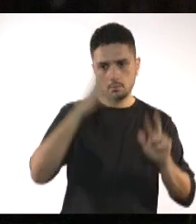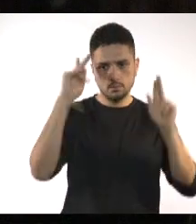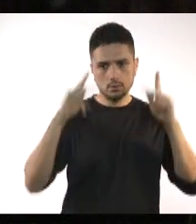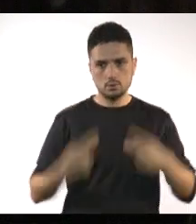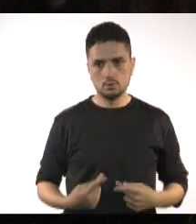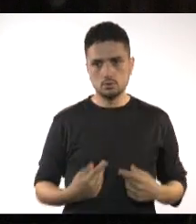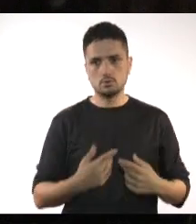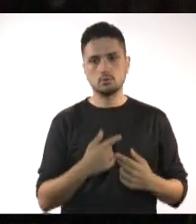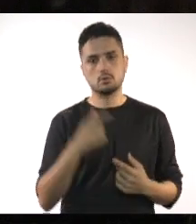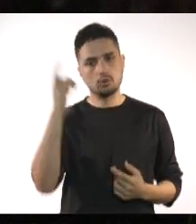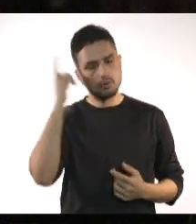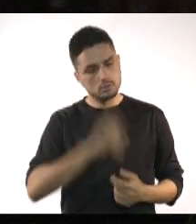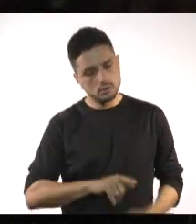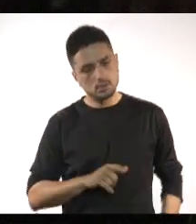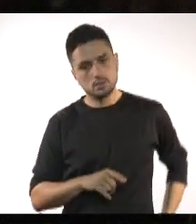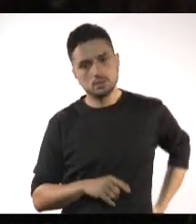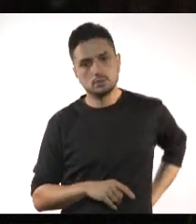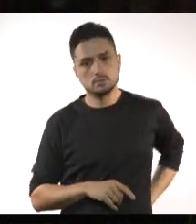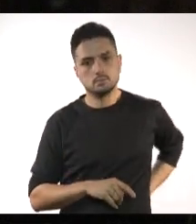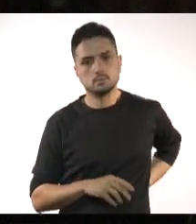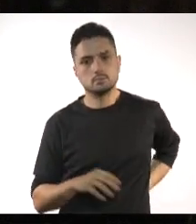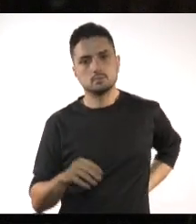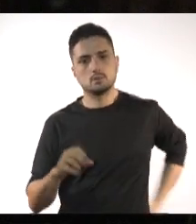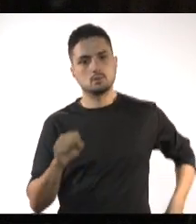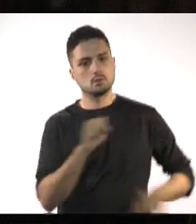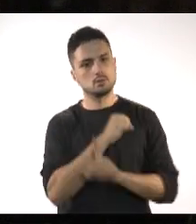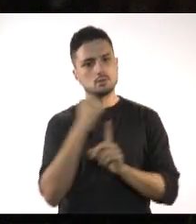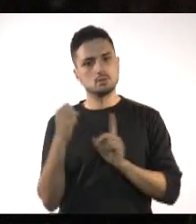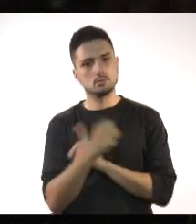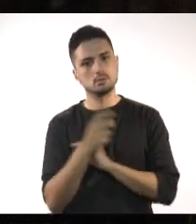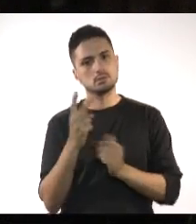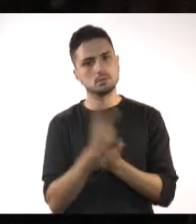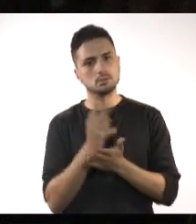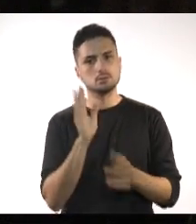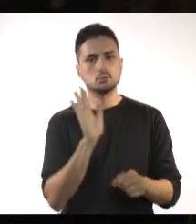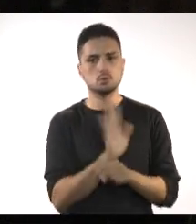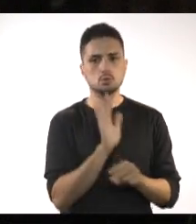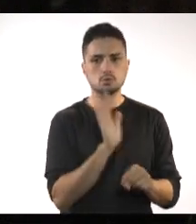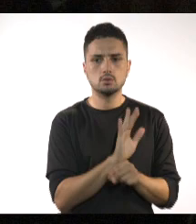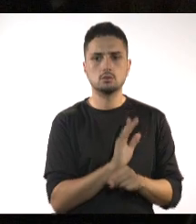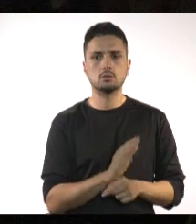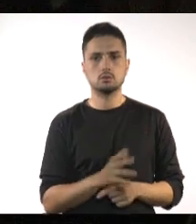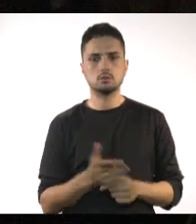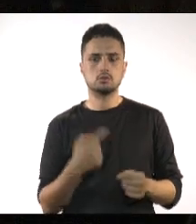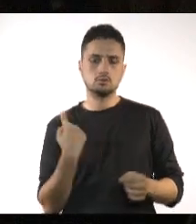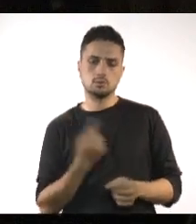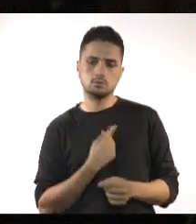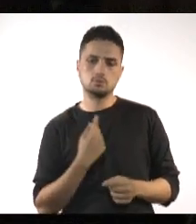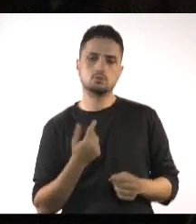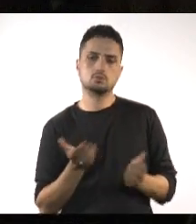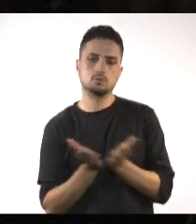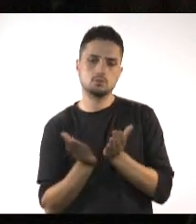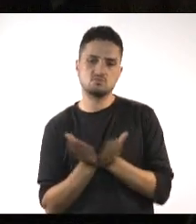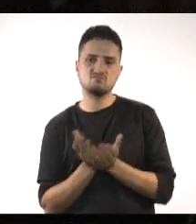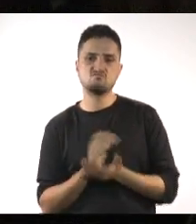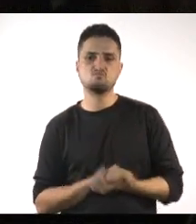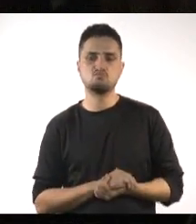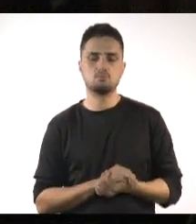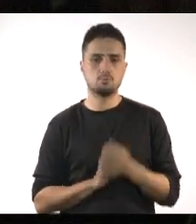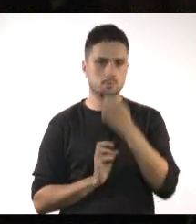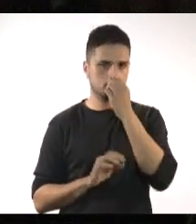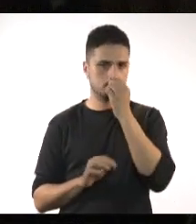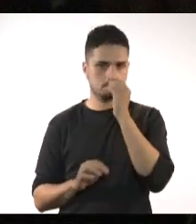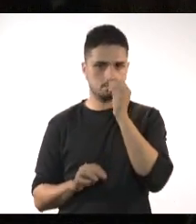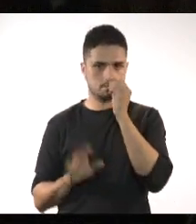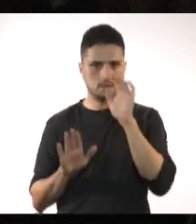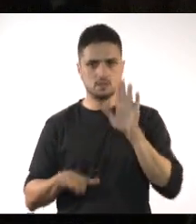está lá todo dia na rua, cuidando daqueles irmãos. Enquanto muitas vezes a gente se perde nos debates ideológicos,